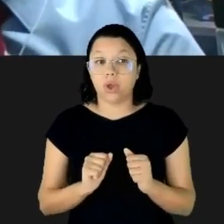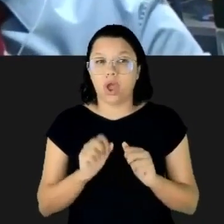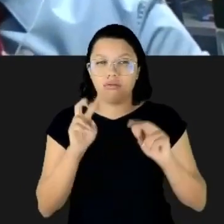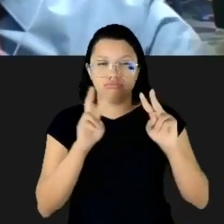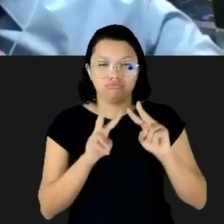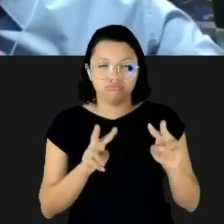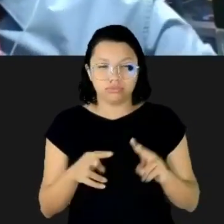melhor distribuindo